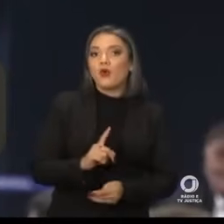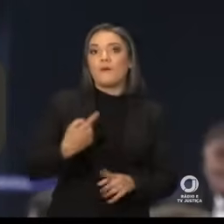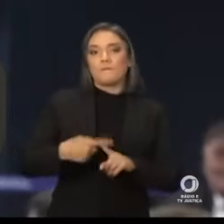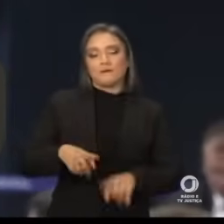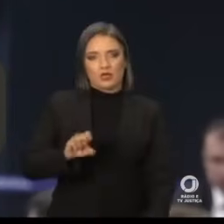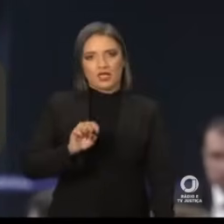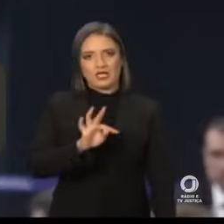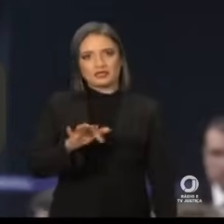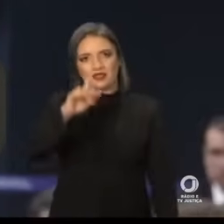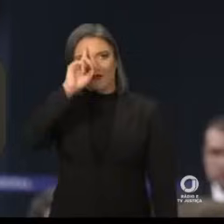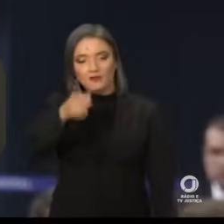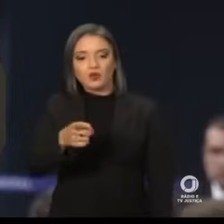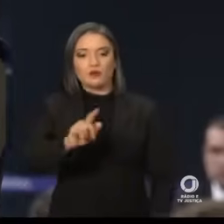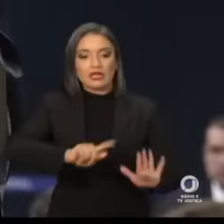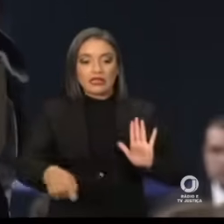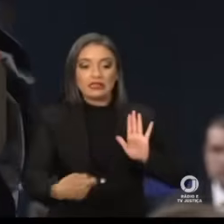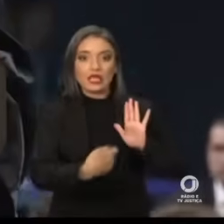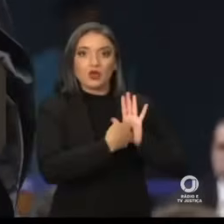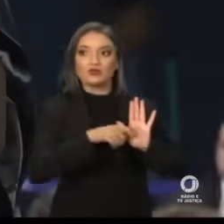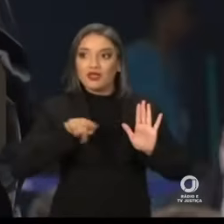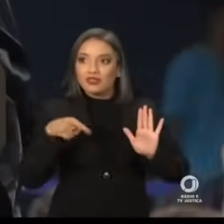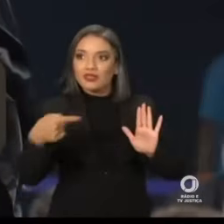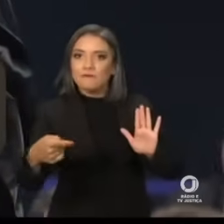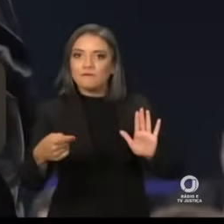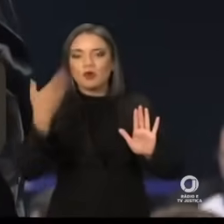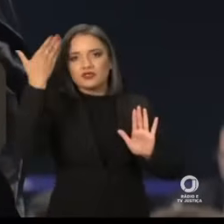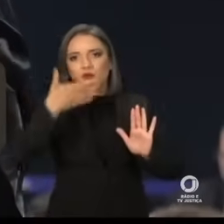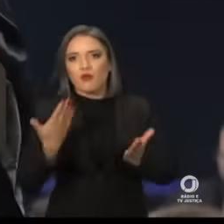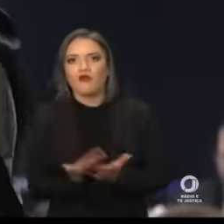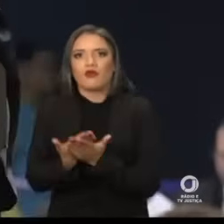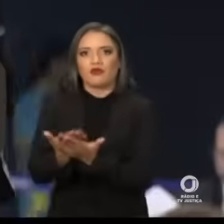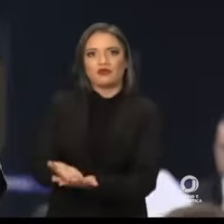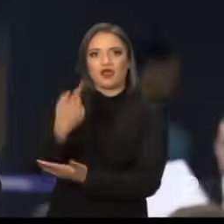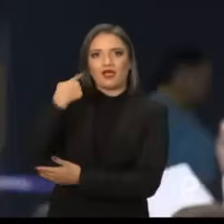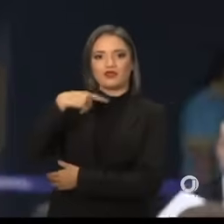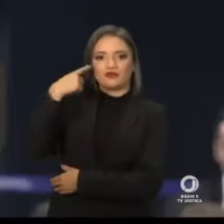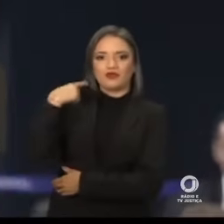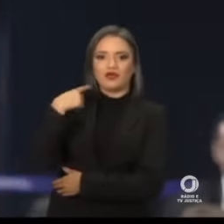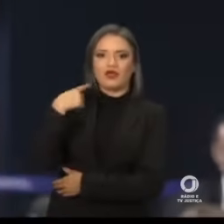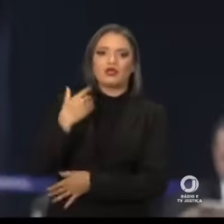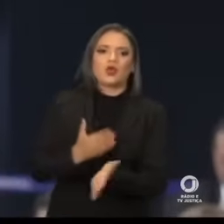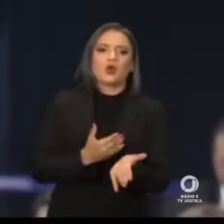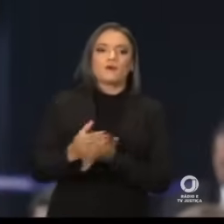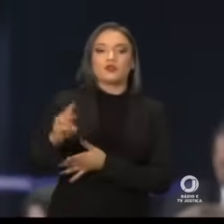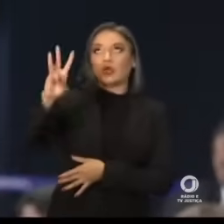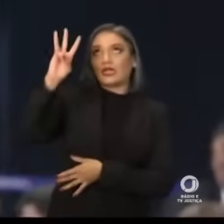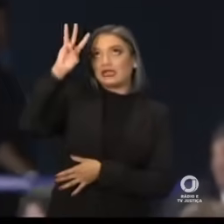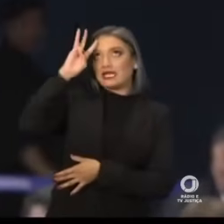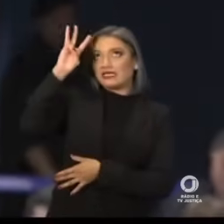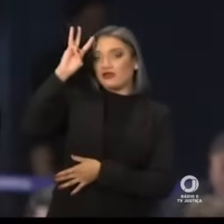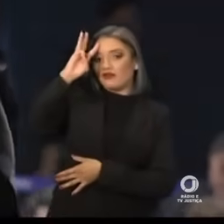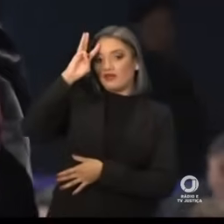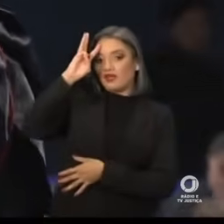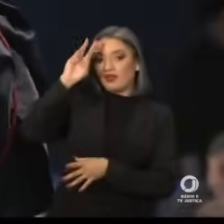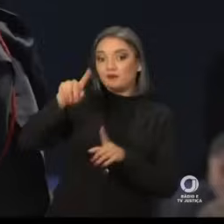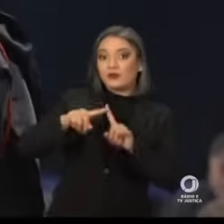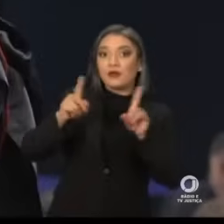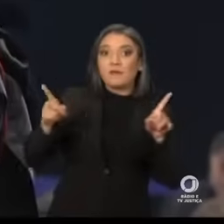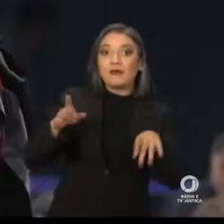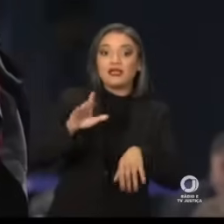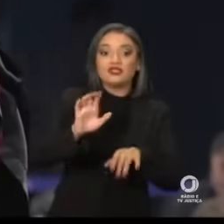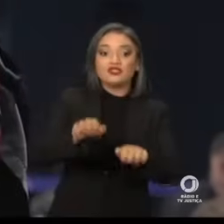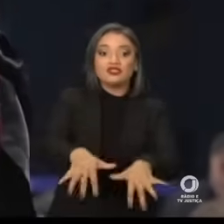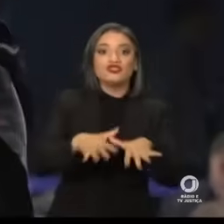denúncia. E ela começou a vir. Numa terça-feira, com a instrução que começaria